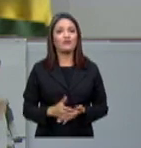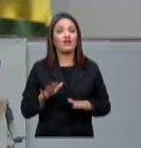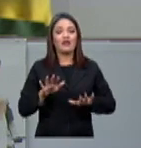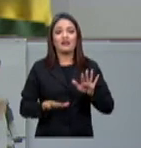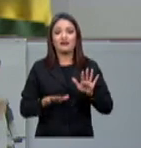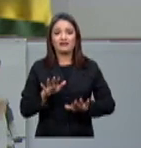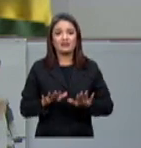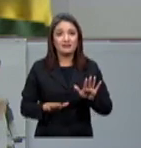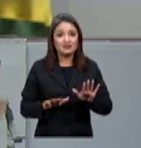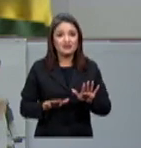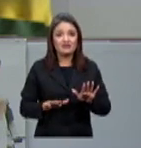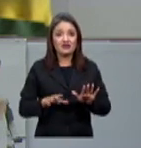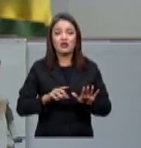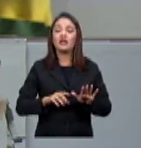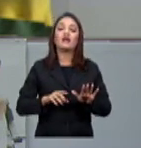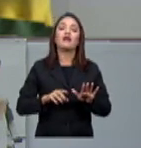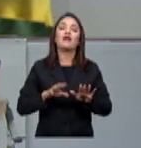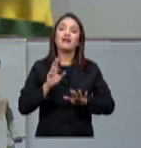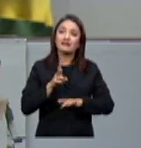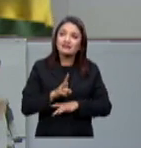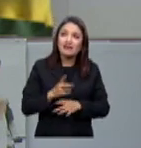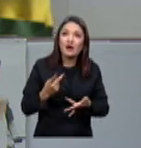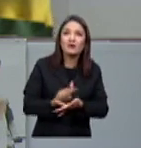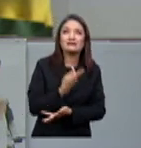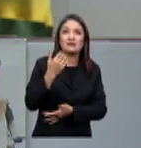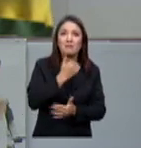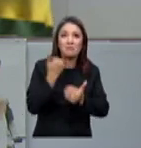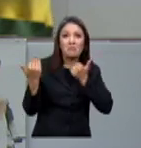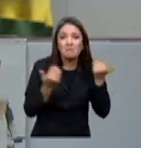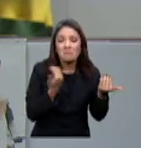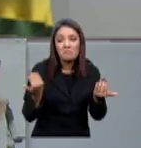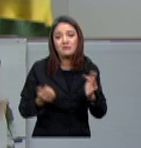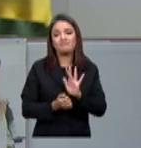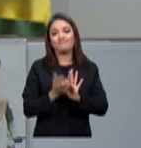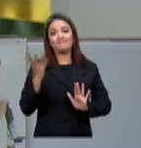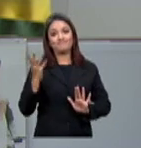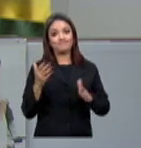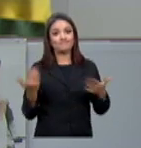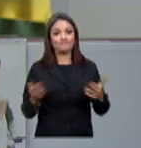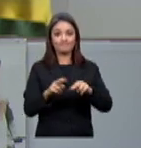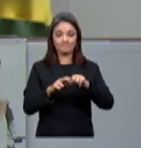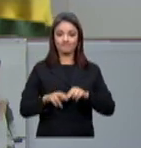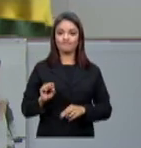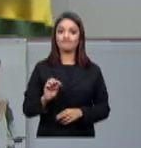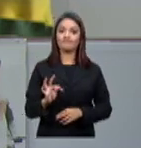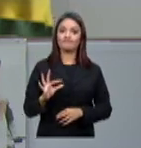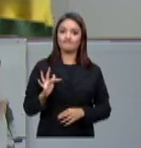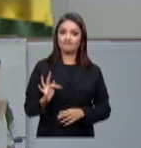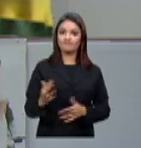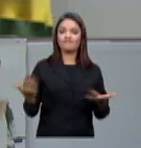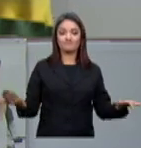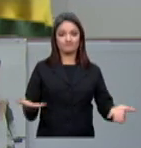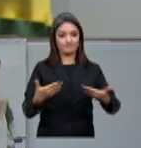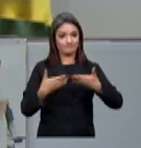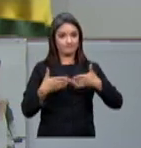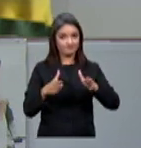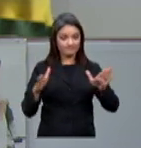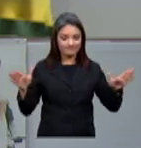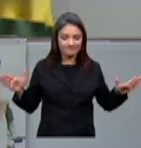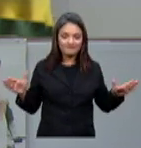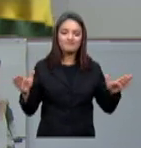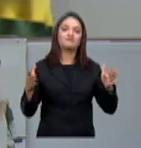vida que se trata é de morte e neste sentido Portanto o Supremo ao abrir esse espaço e a